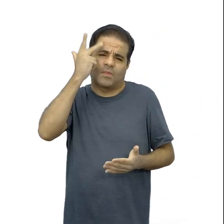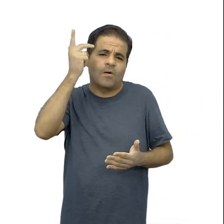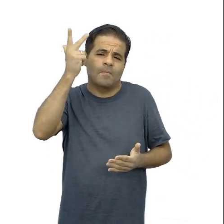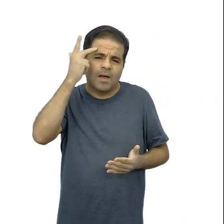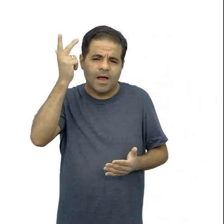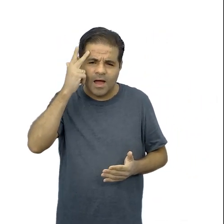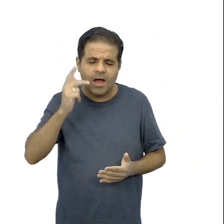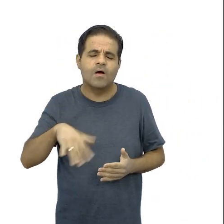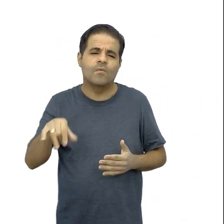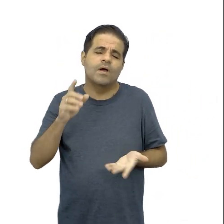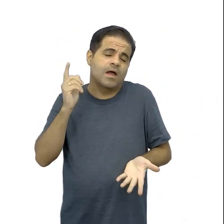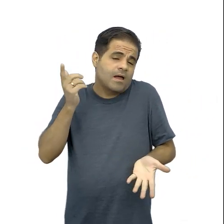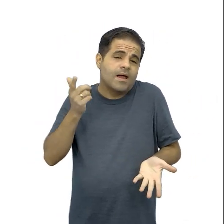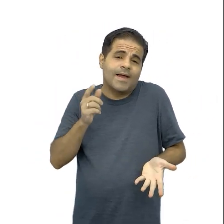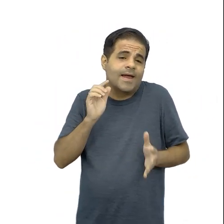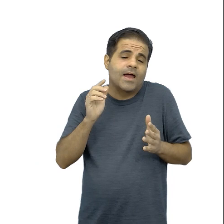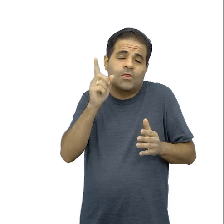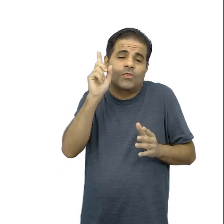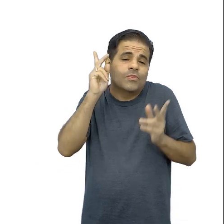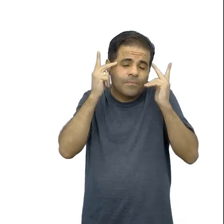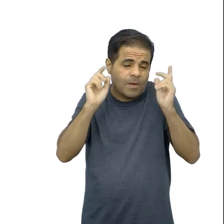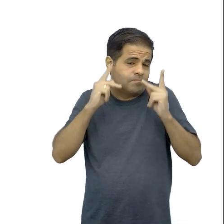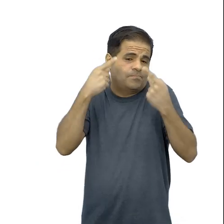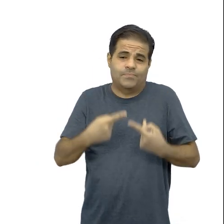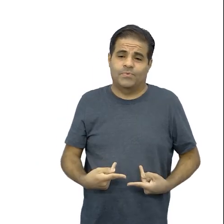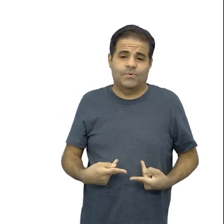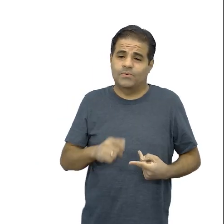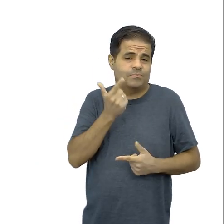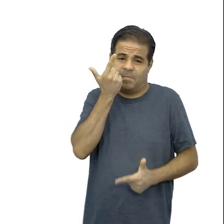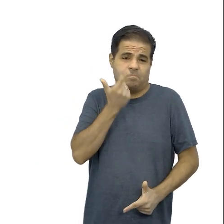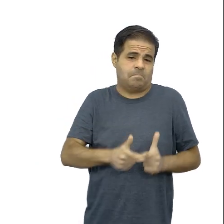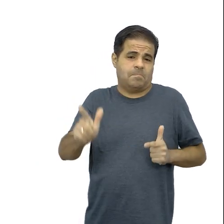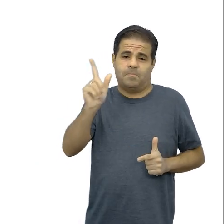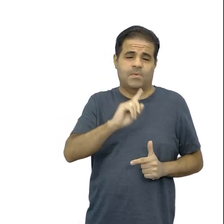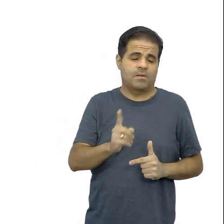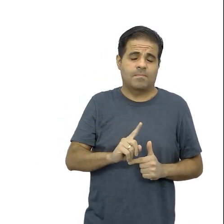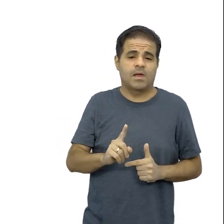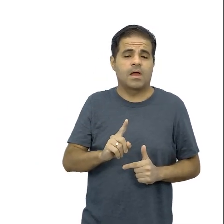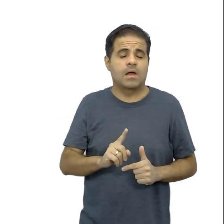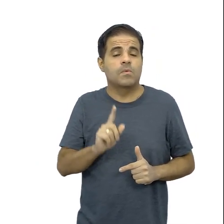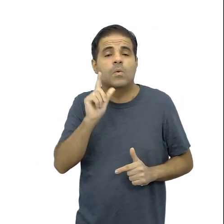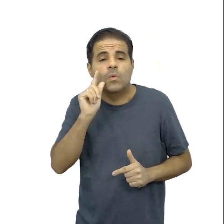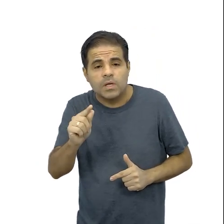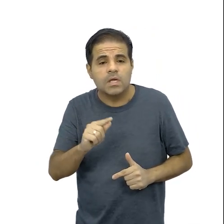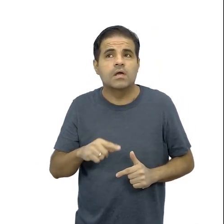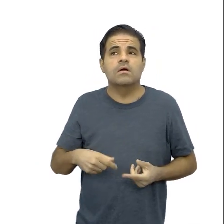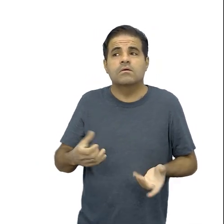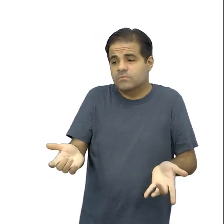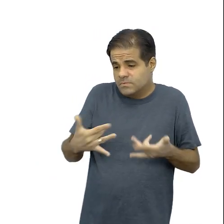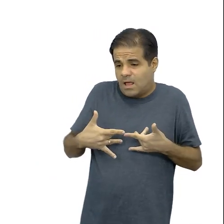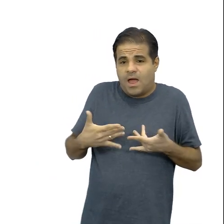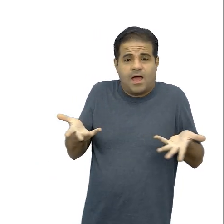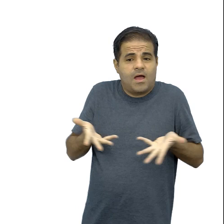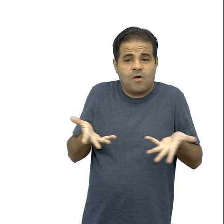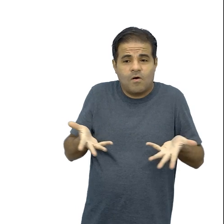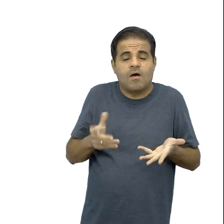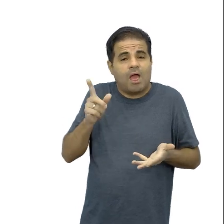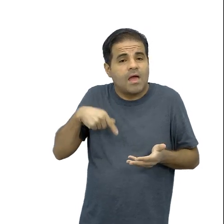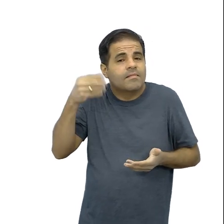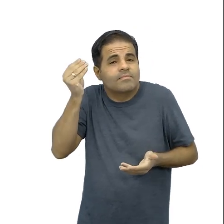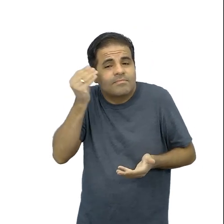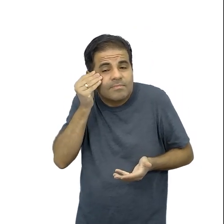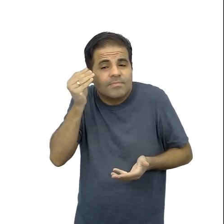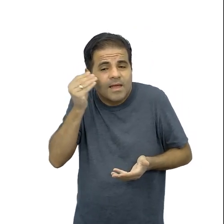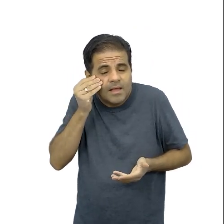natural, é legítimo, é humano, não tem nenhum problema, né? O que nos resta é